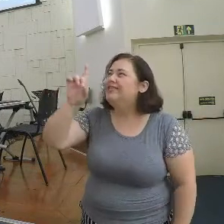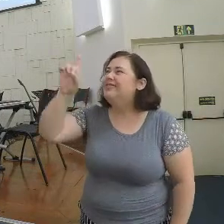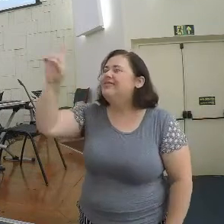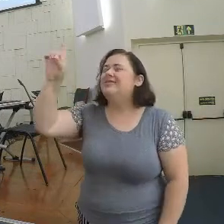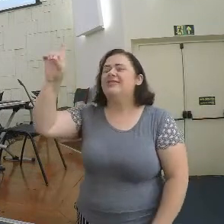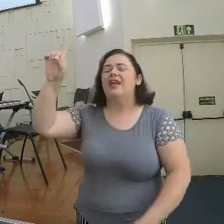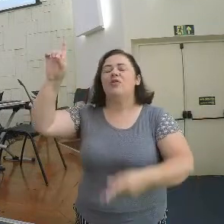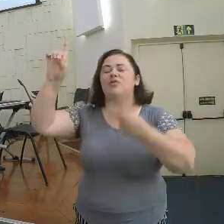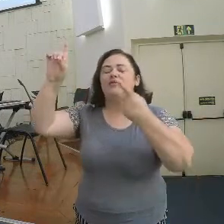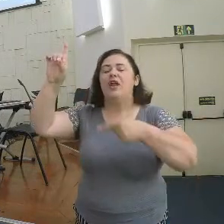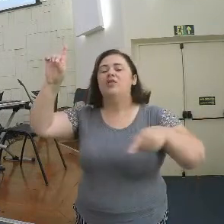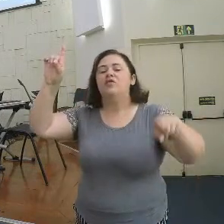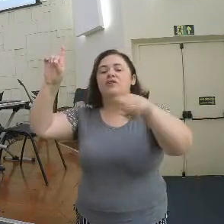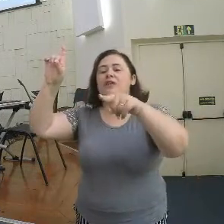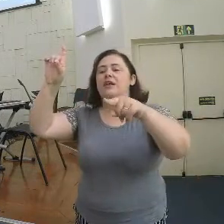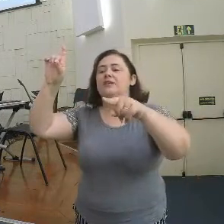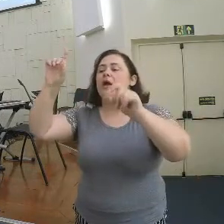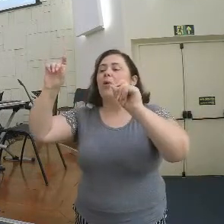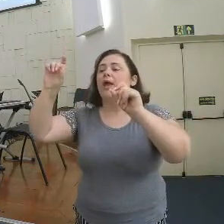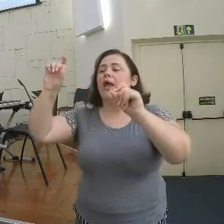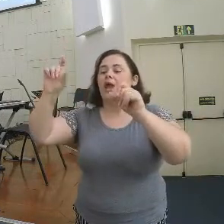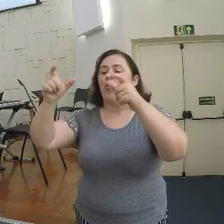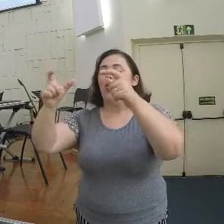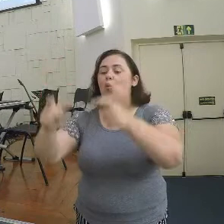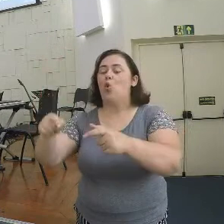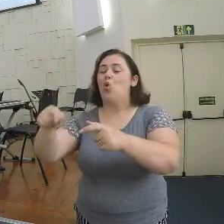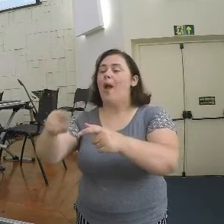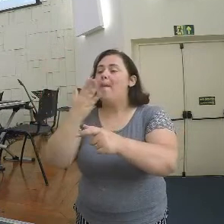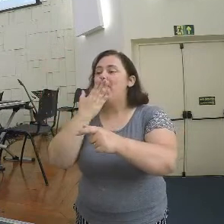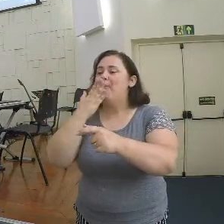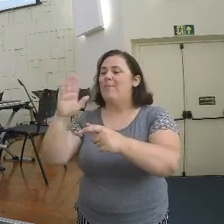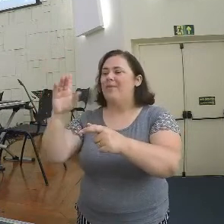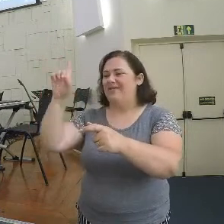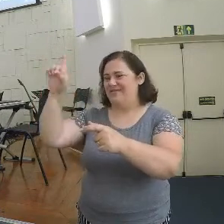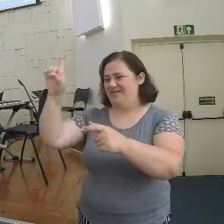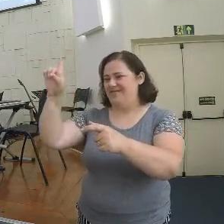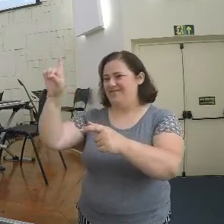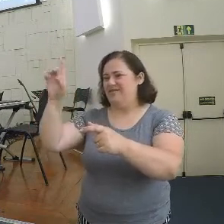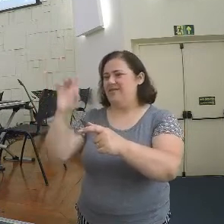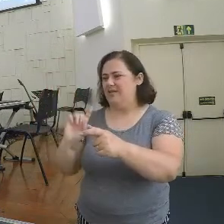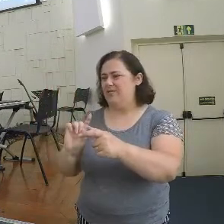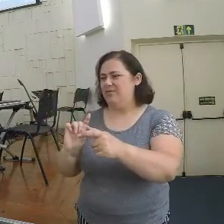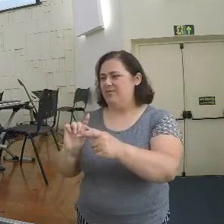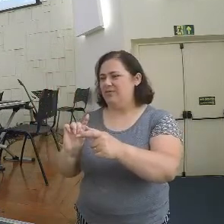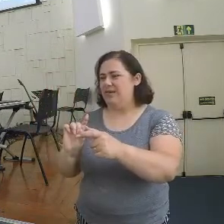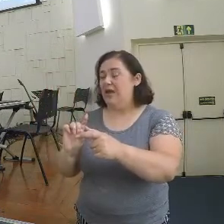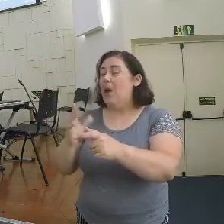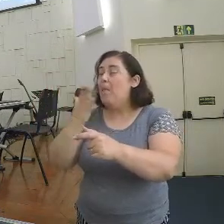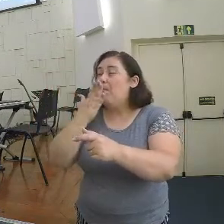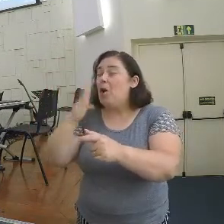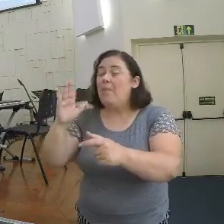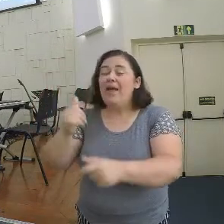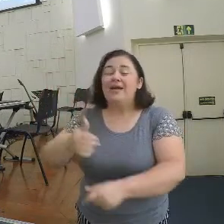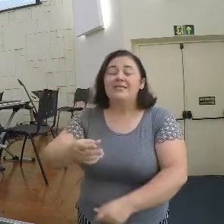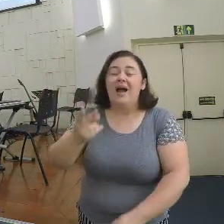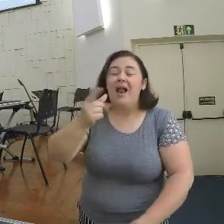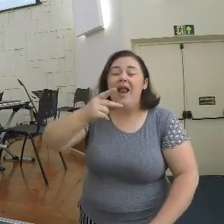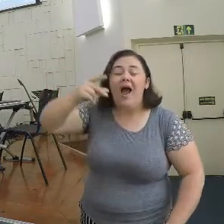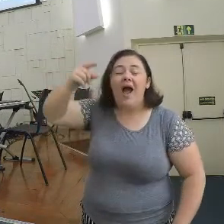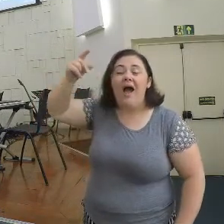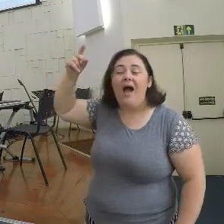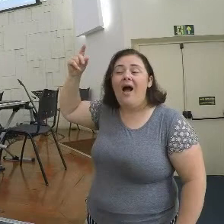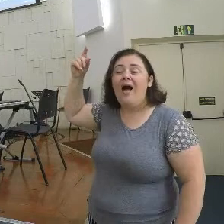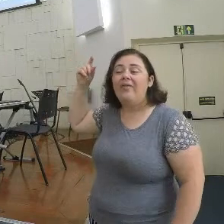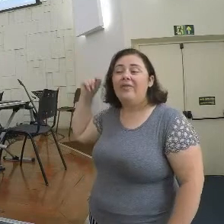Senhor, sob juramento, prometeu dar a nossos pais. Essa terra foi dada por nossos pais. Há um irmão em Cristo querido que